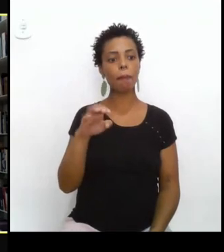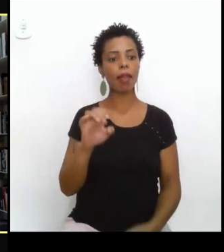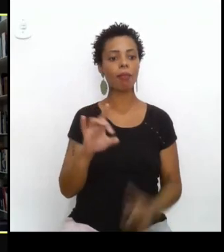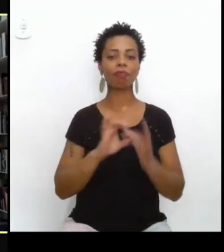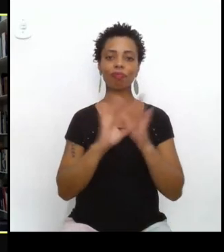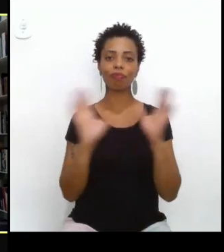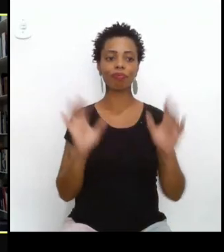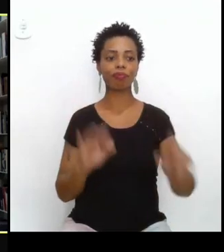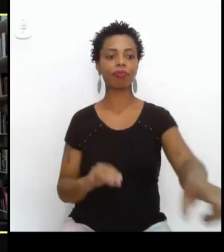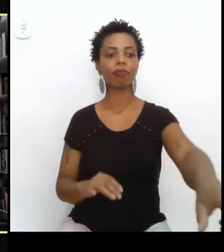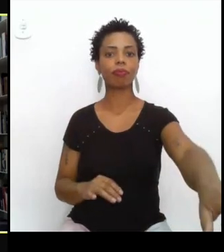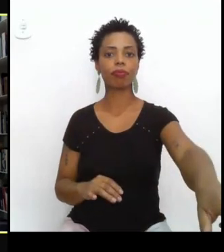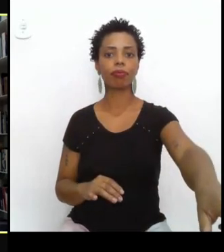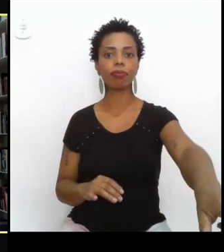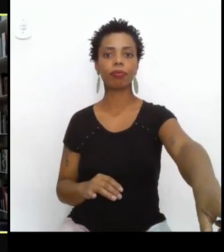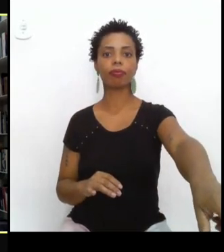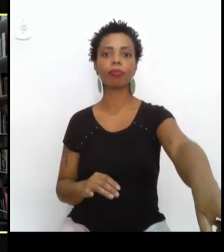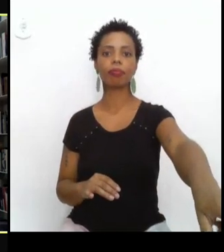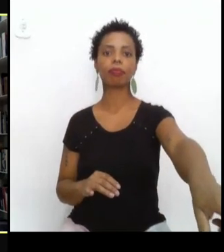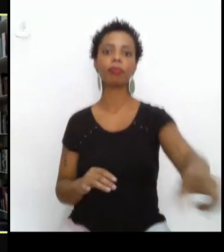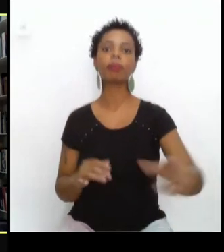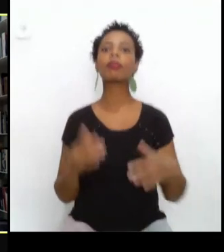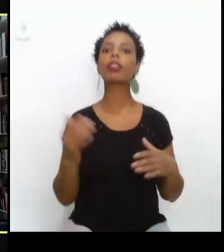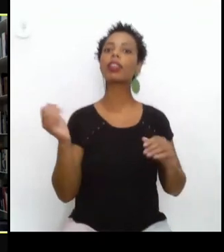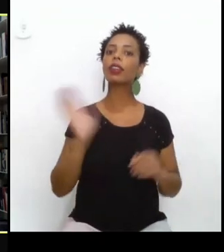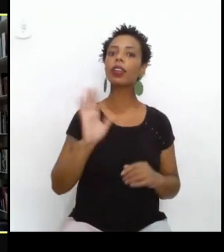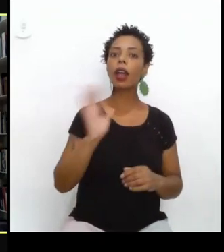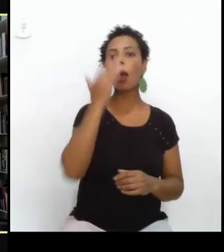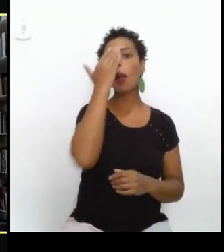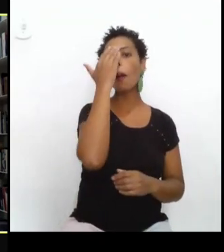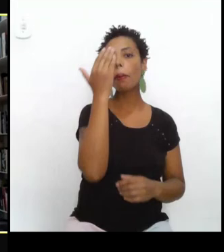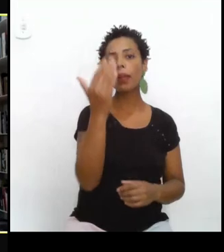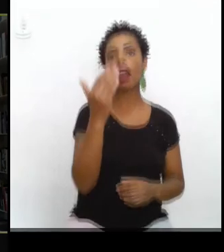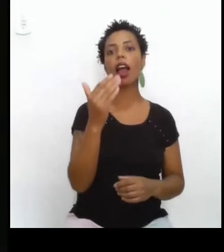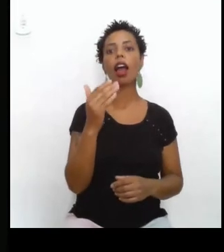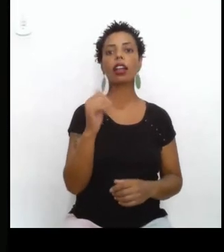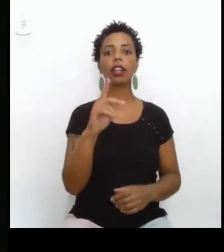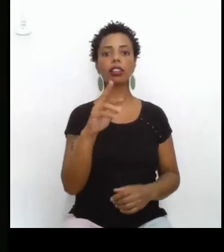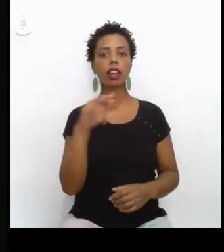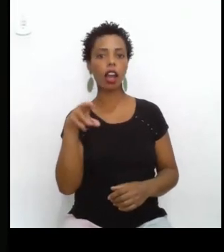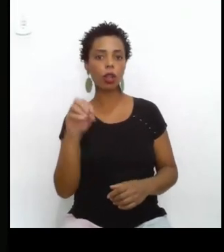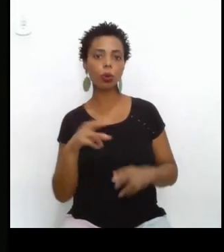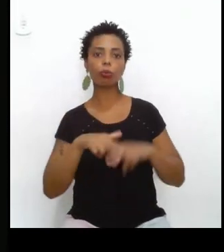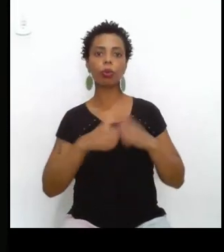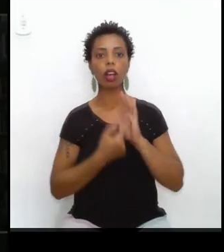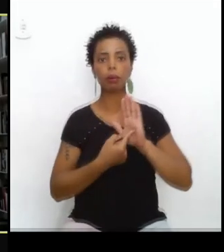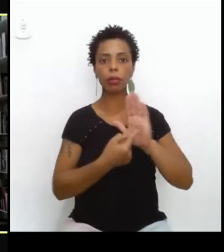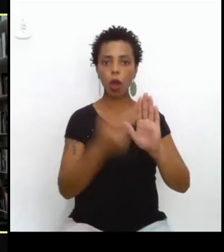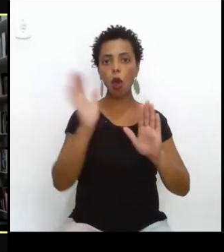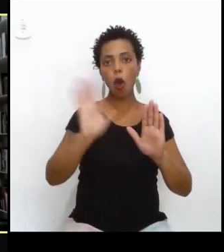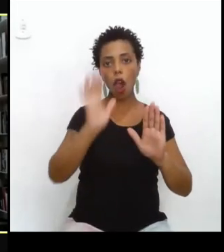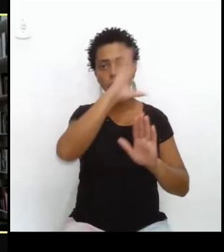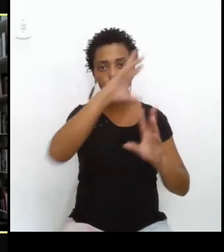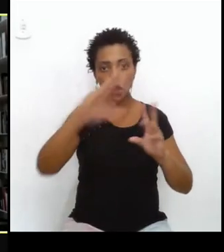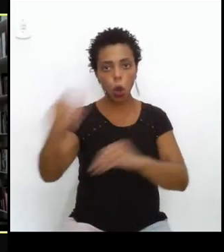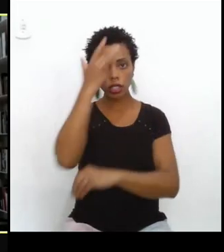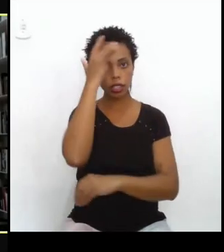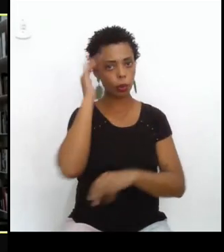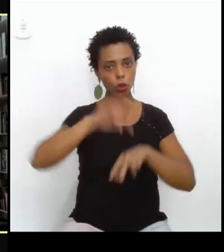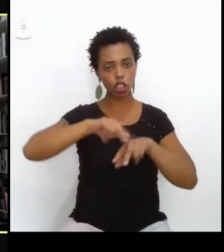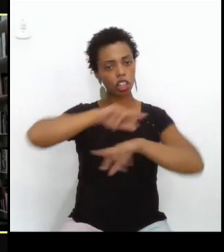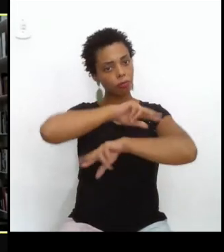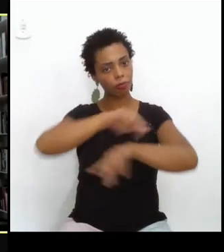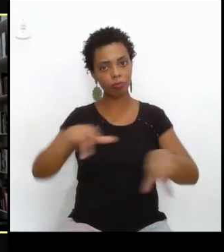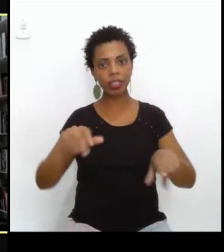o Olá brigada Adriano obrigado pela apresentação Olá a todas todos e todos que nos assistem aí